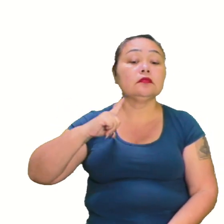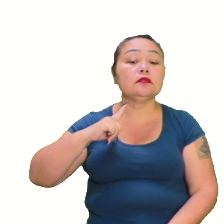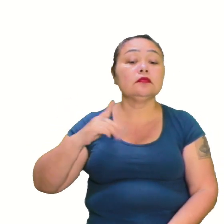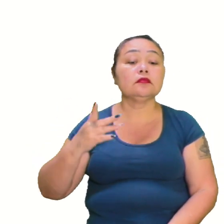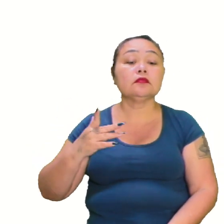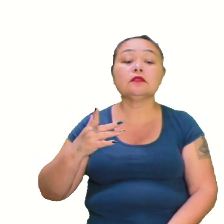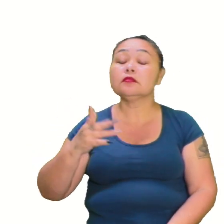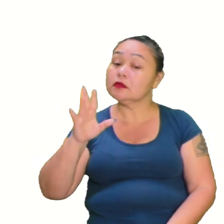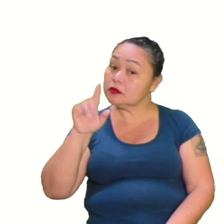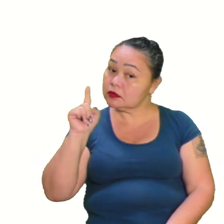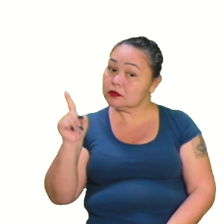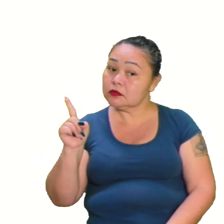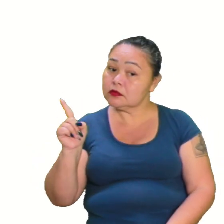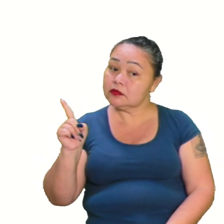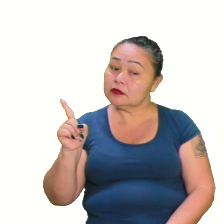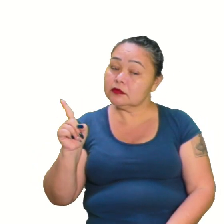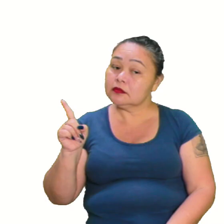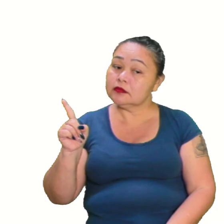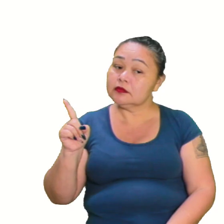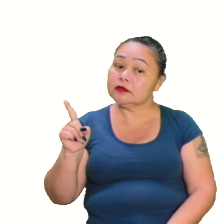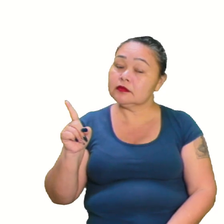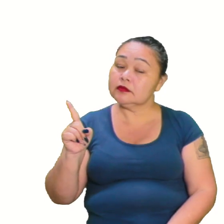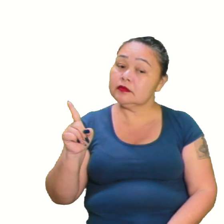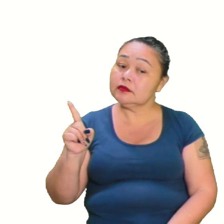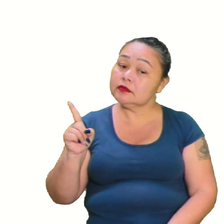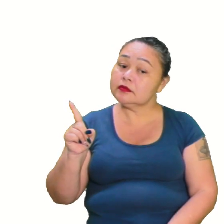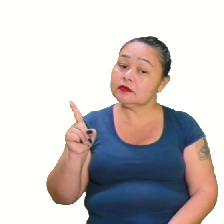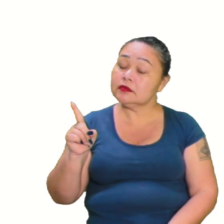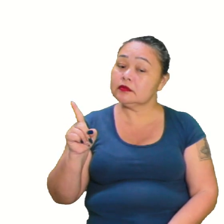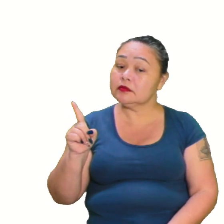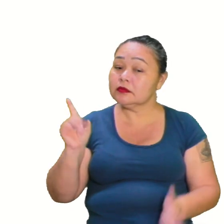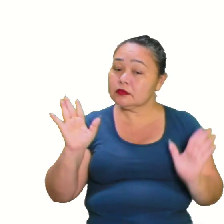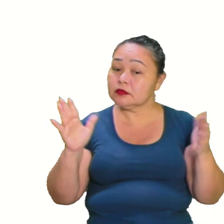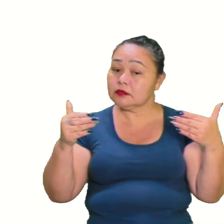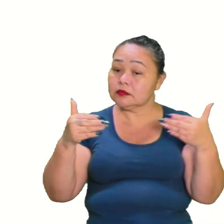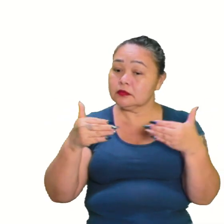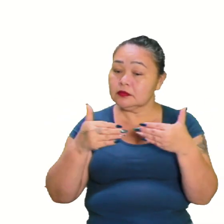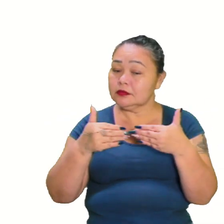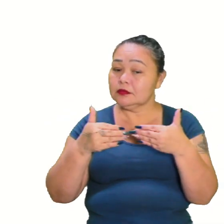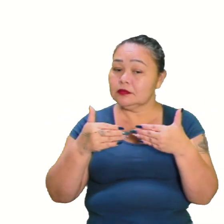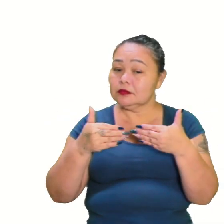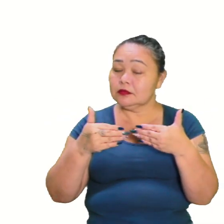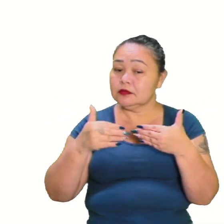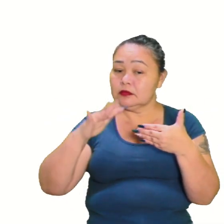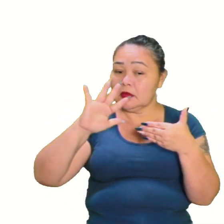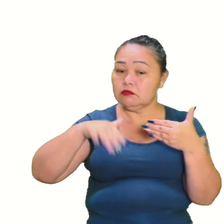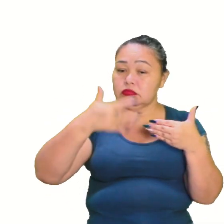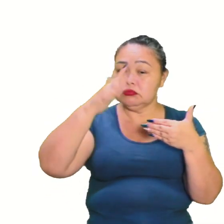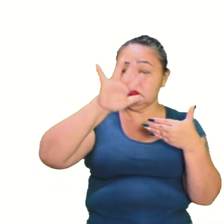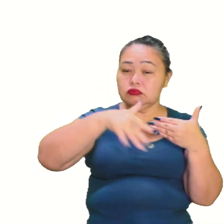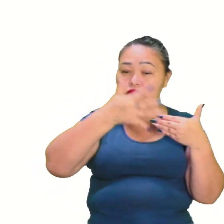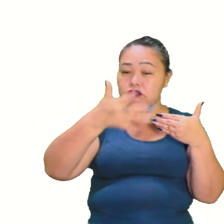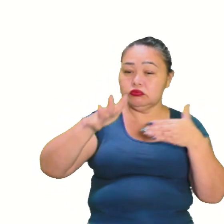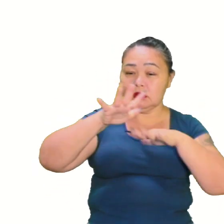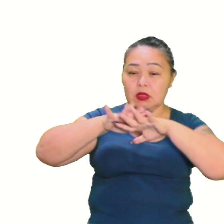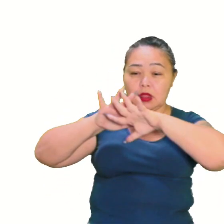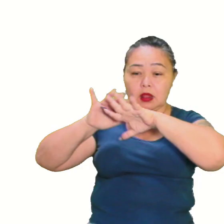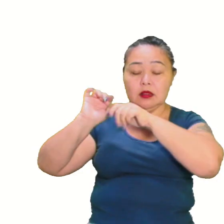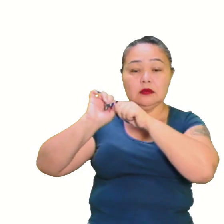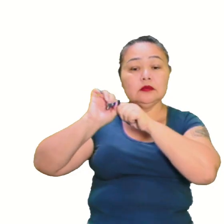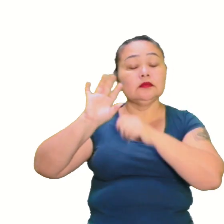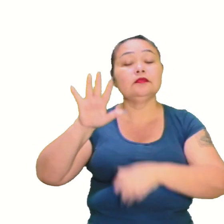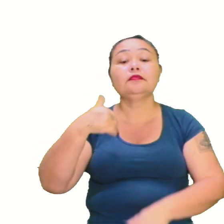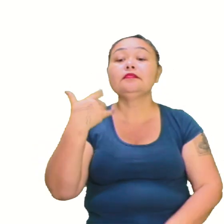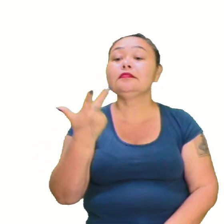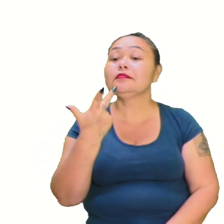né, para lá. Mas aí, aqui são, né, aqui é uma forma que ele fechou, murou aqui, não é com um alambradozinho. Bacana. Então vamos aqui